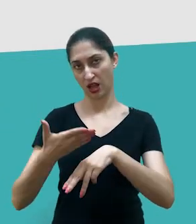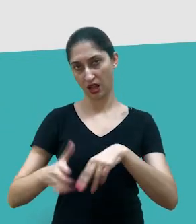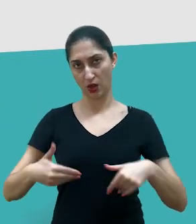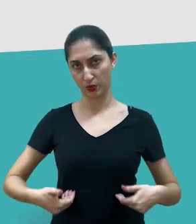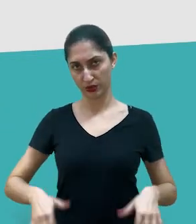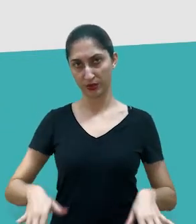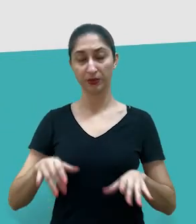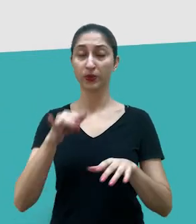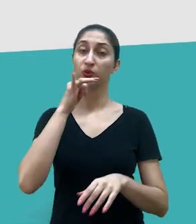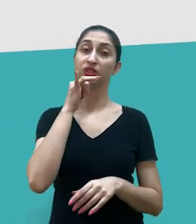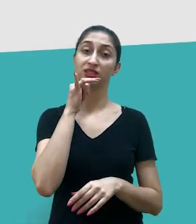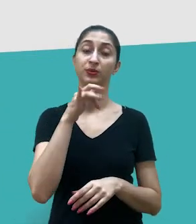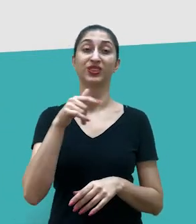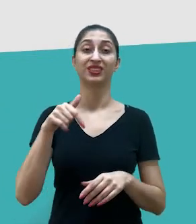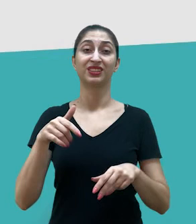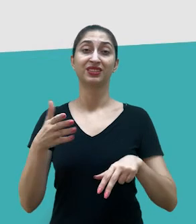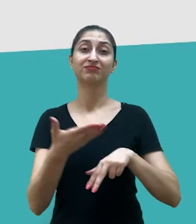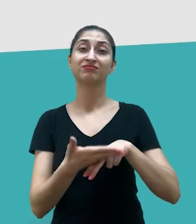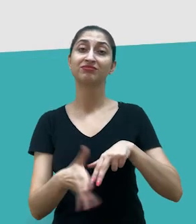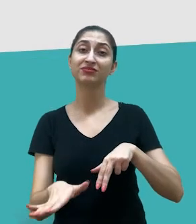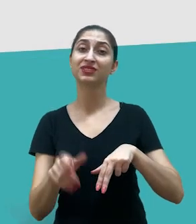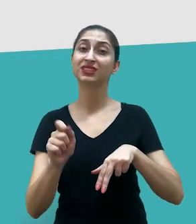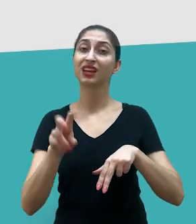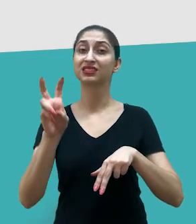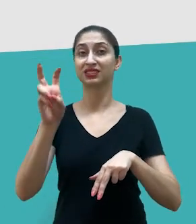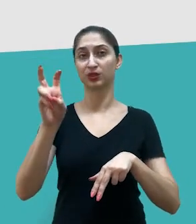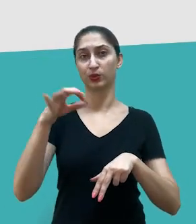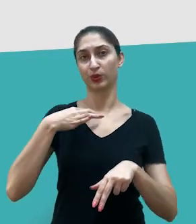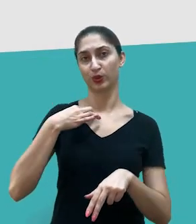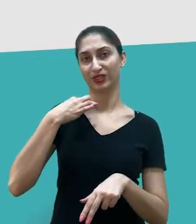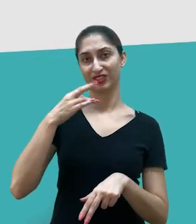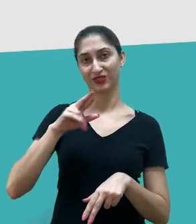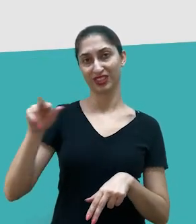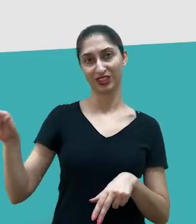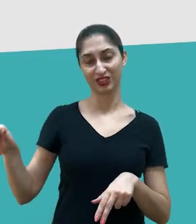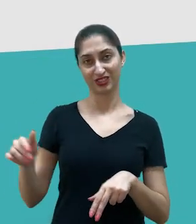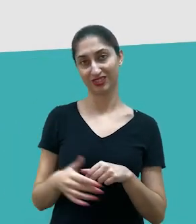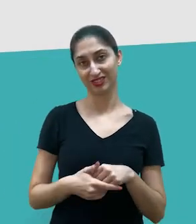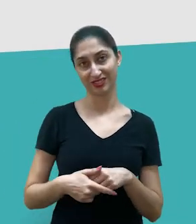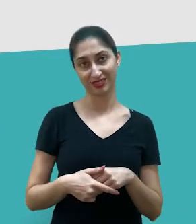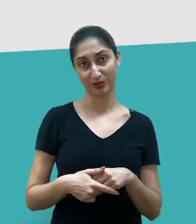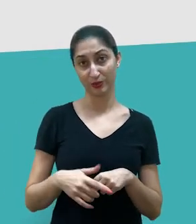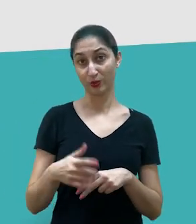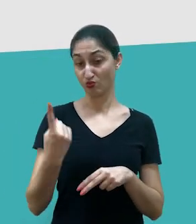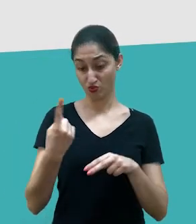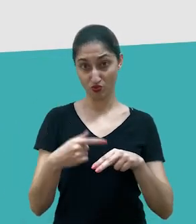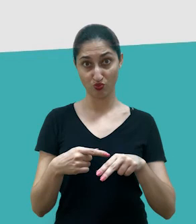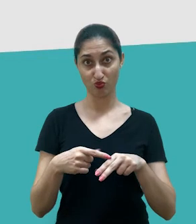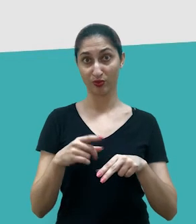de baixo, elas combinam com pelo menos mais 5. E aí a gente vai fazendo